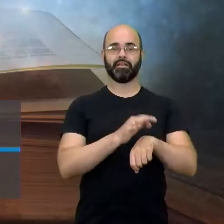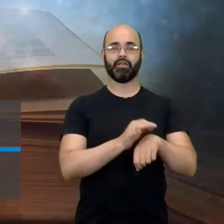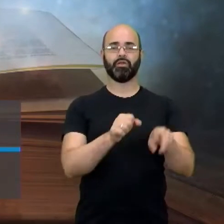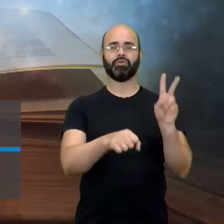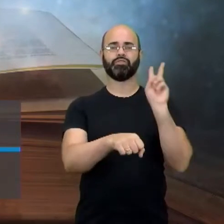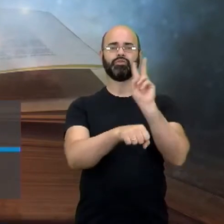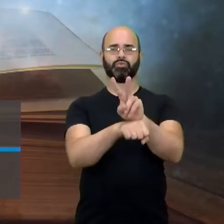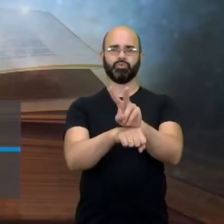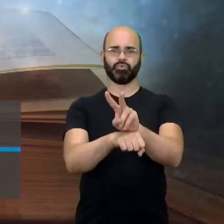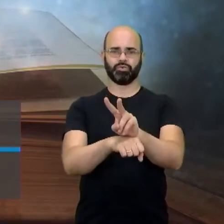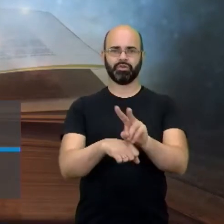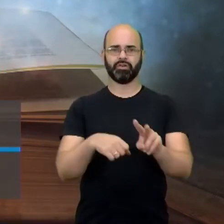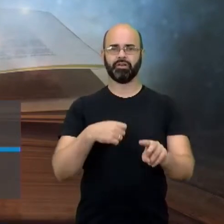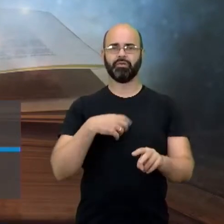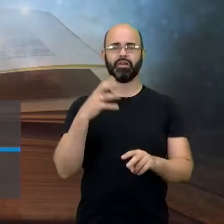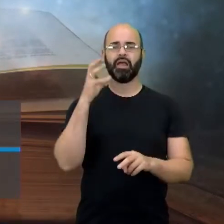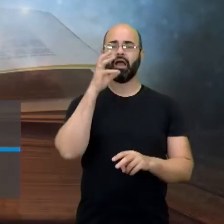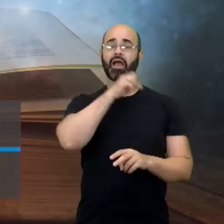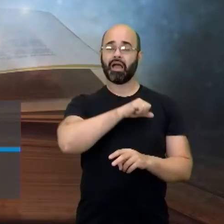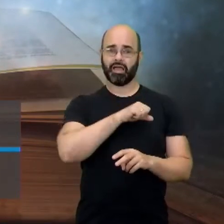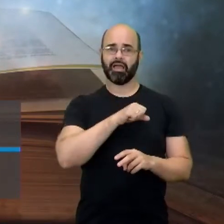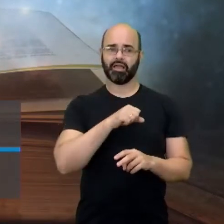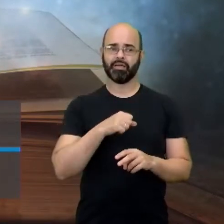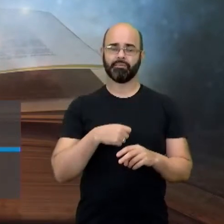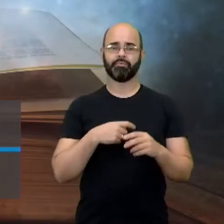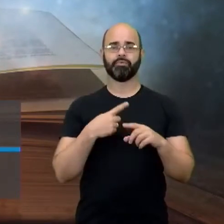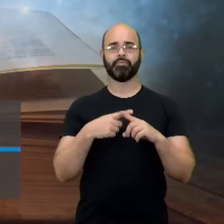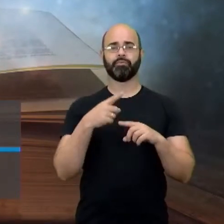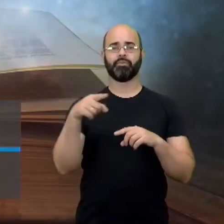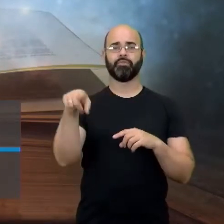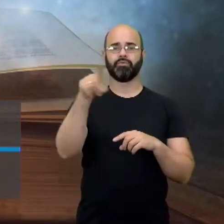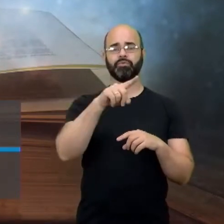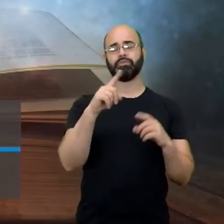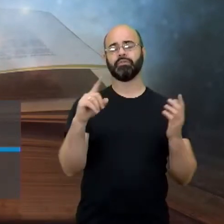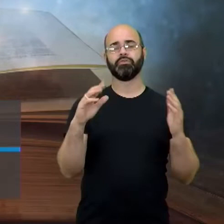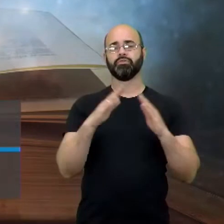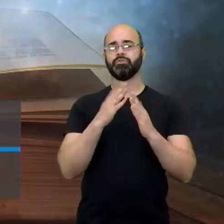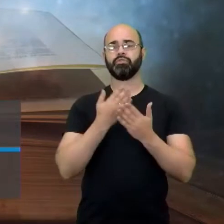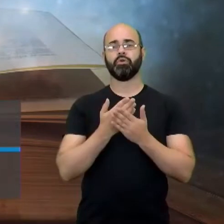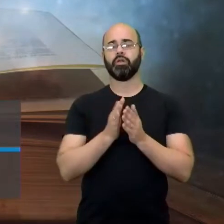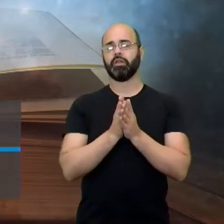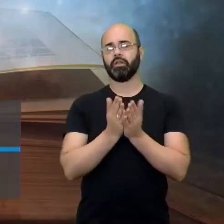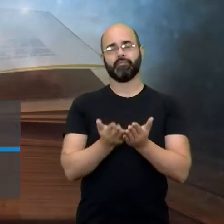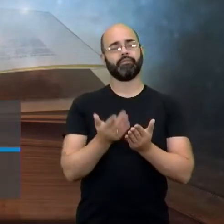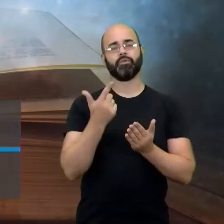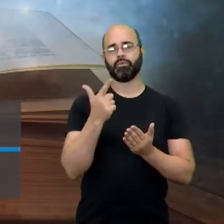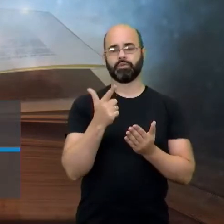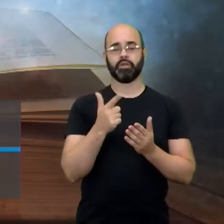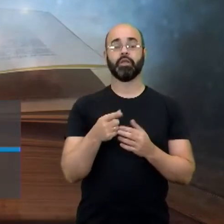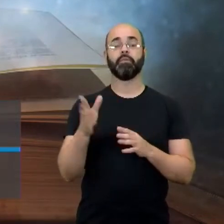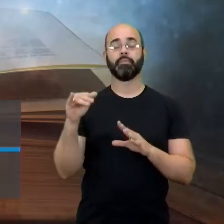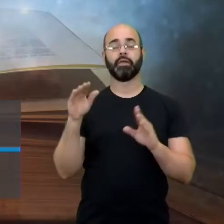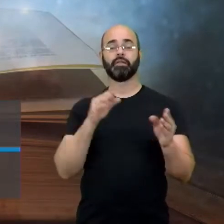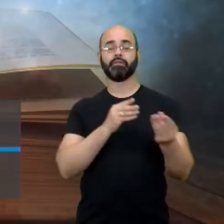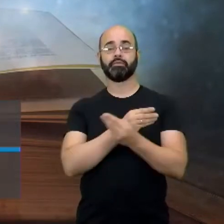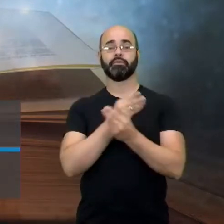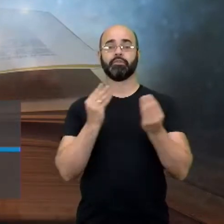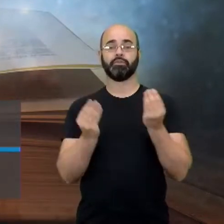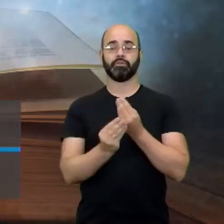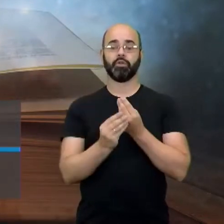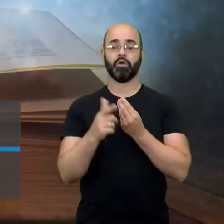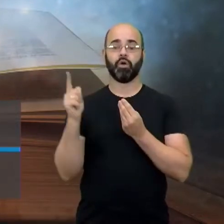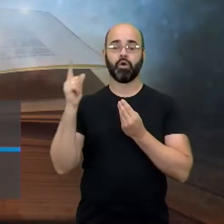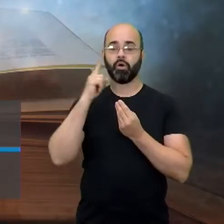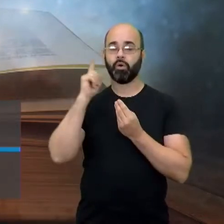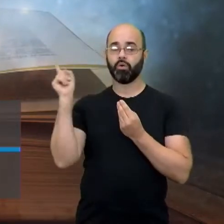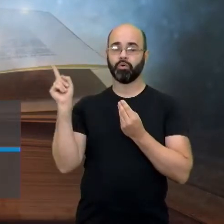contar rapidinho. Esse livro vocês não têm na escola, tá? Mas esse aqui vocês têm na escola. O nome dele é